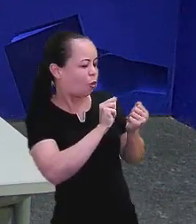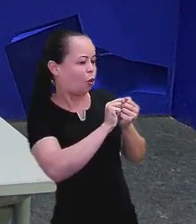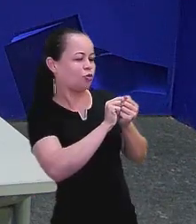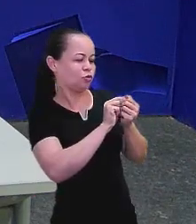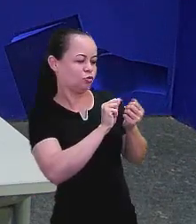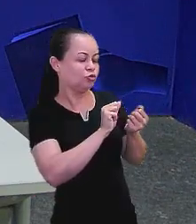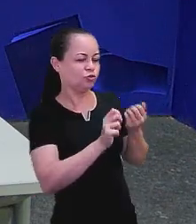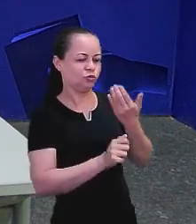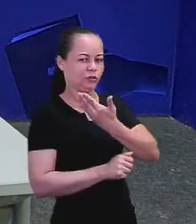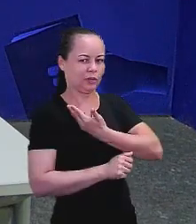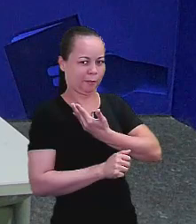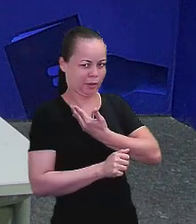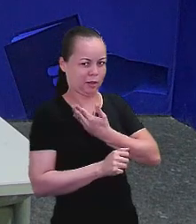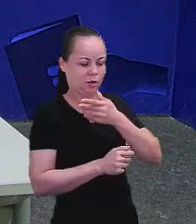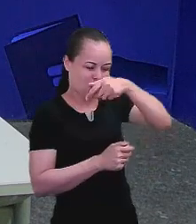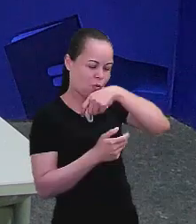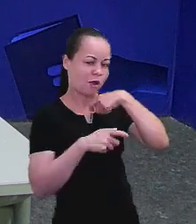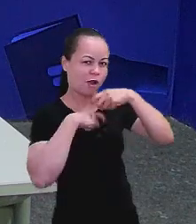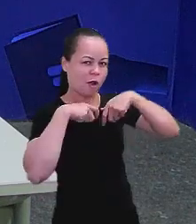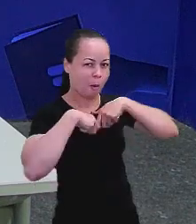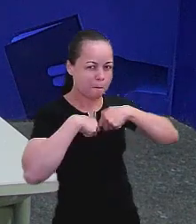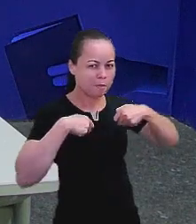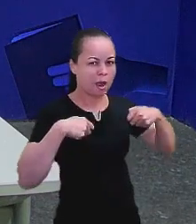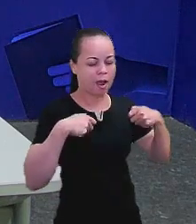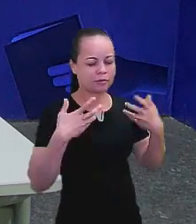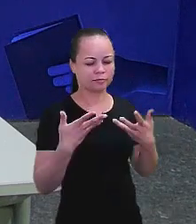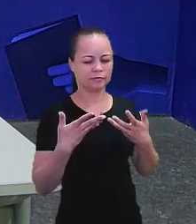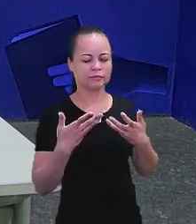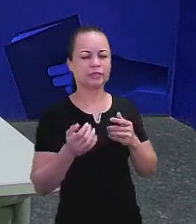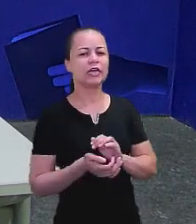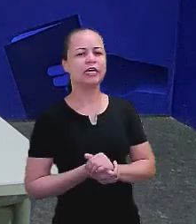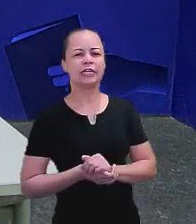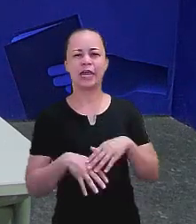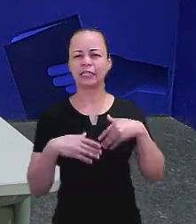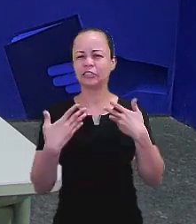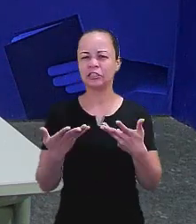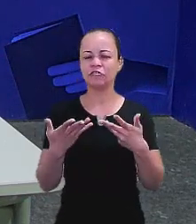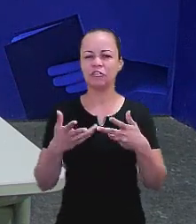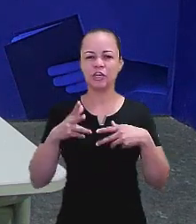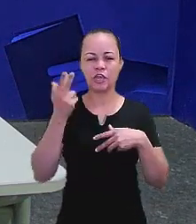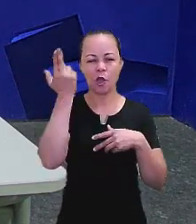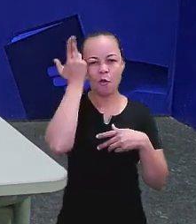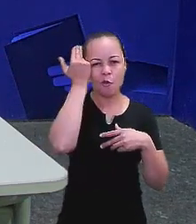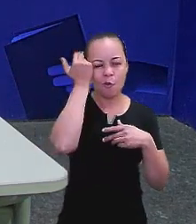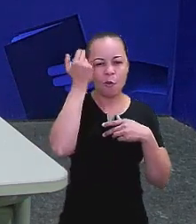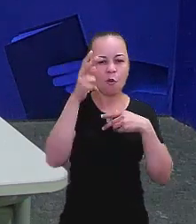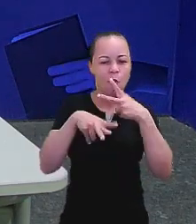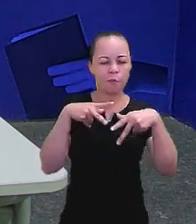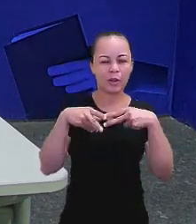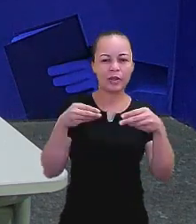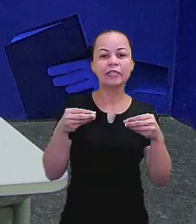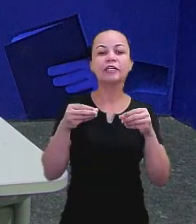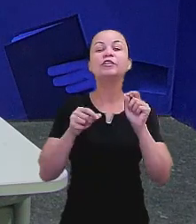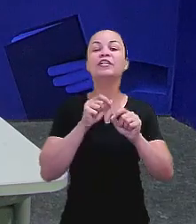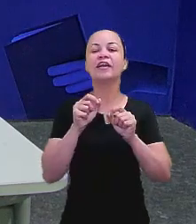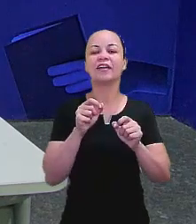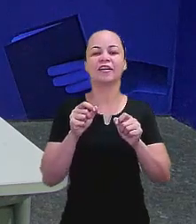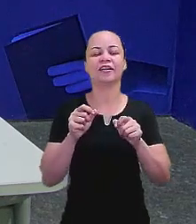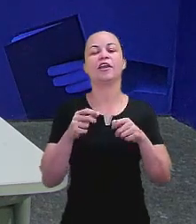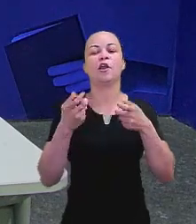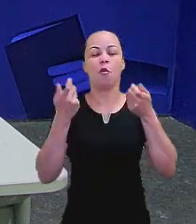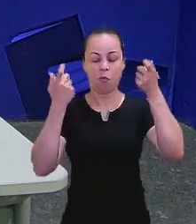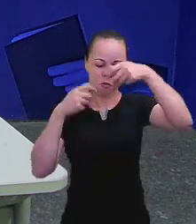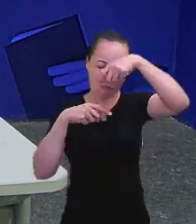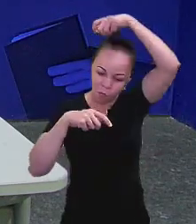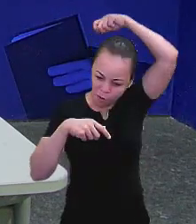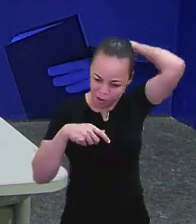seus amigos. E adivinha o presente que o coelhinho ganhou? Um cachecol enorme